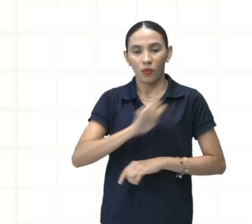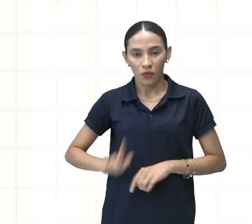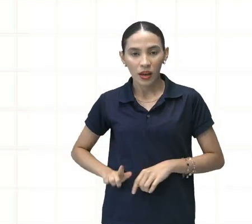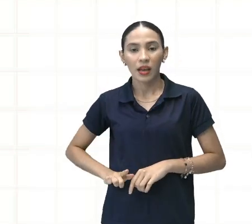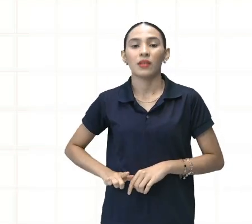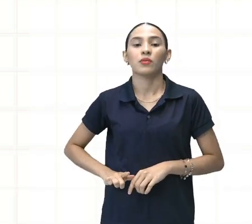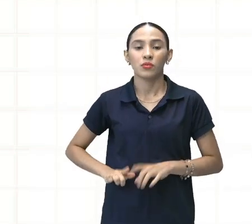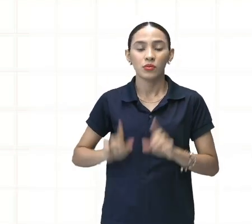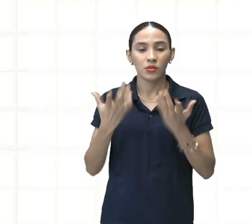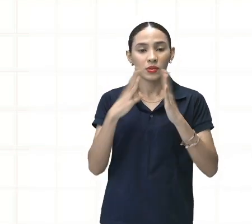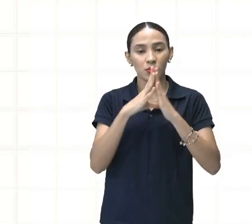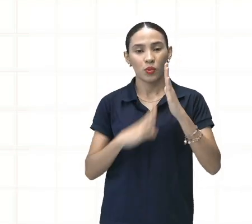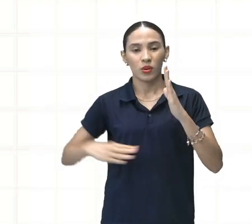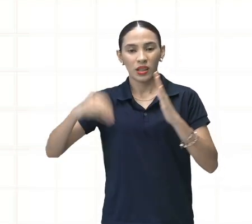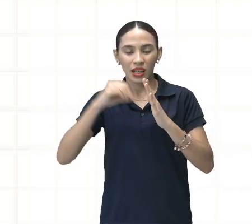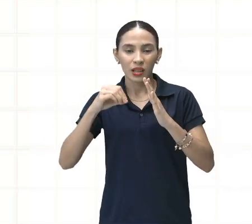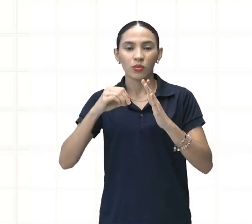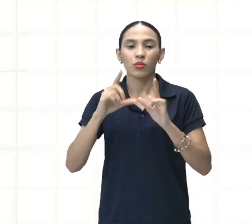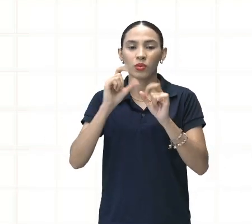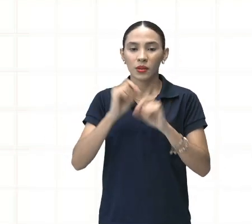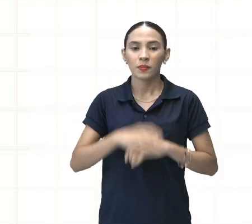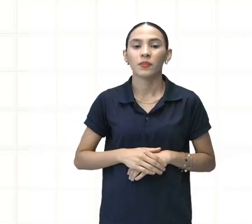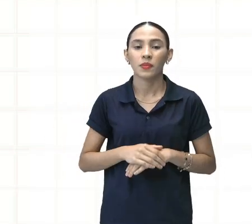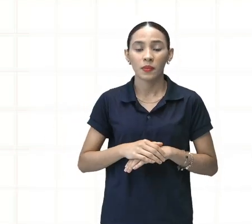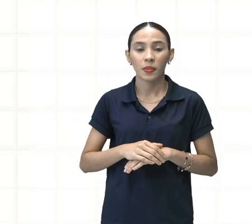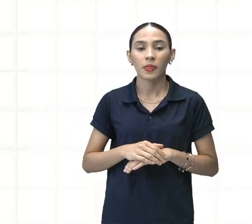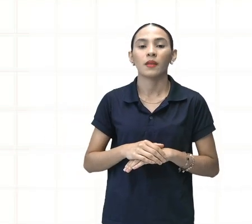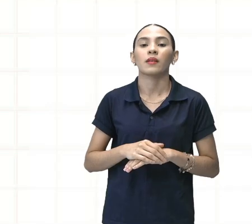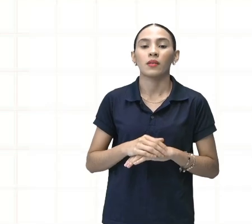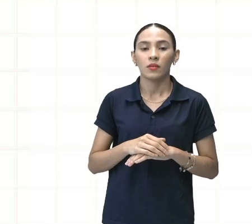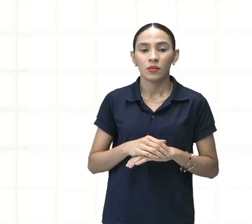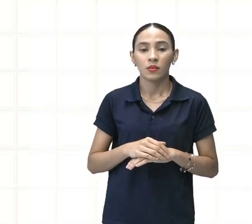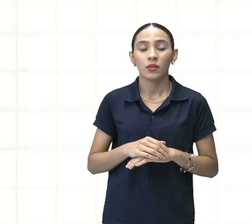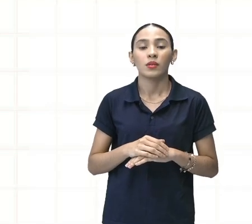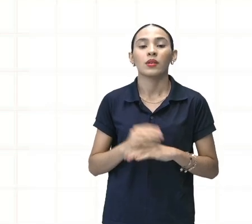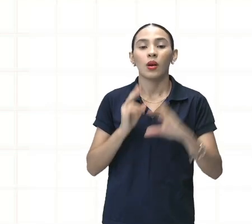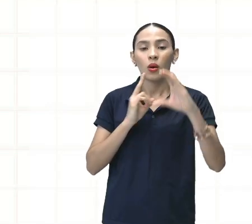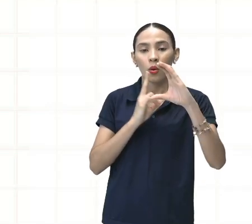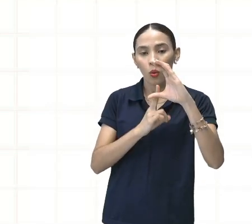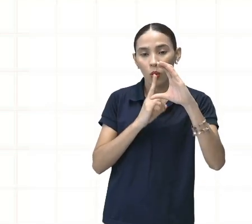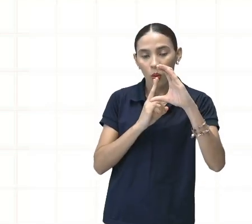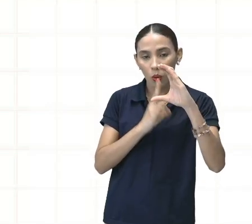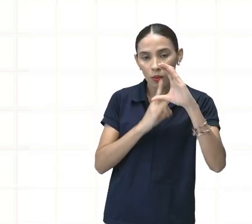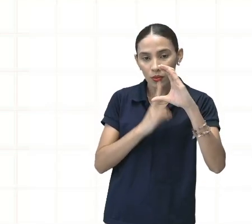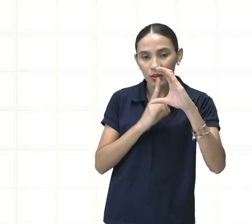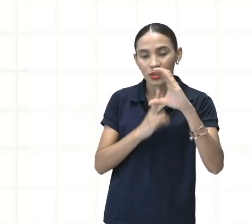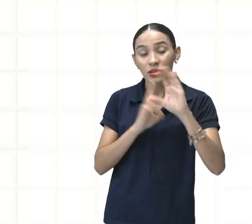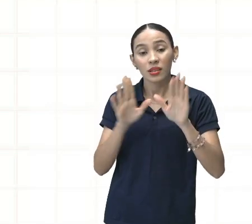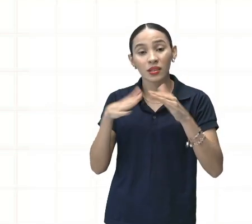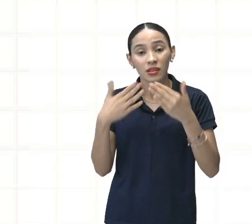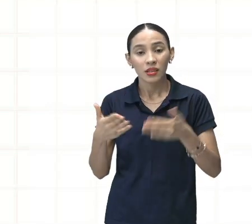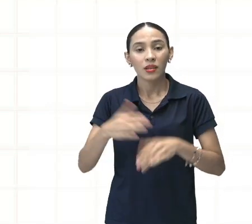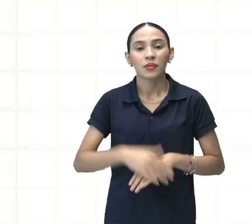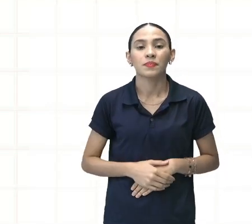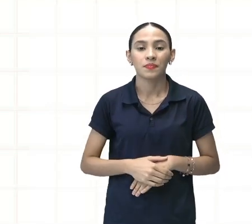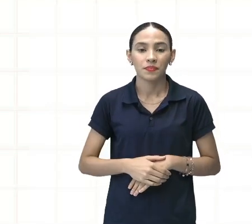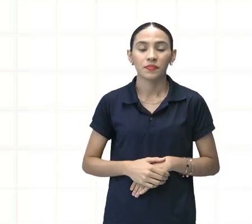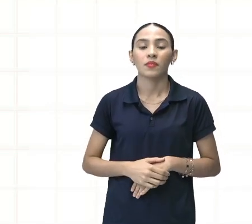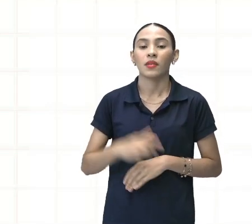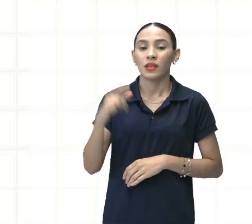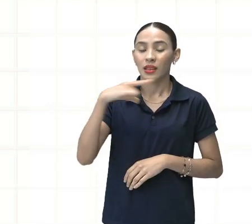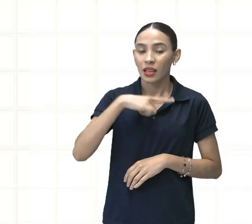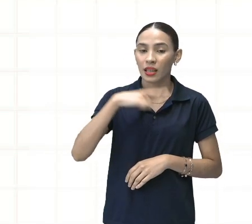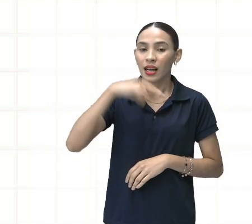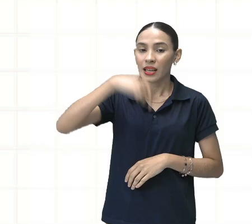aspirações comunistas, ou melhor, partidos de aspirações comunistas. Nesse sentido, a gente tem